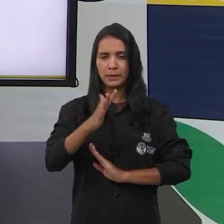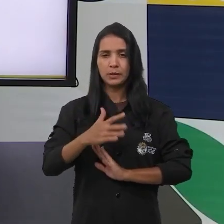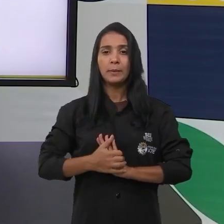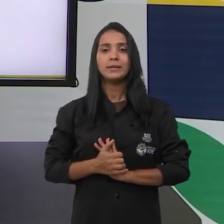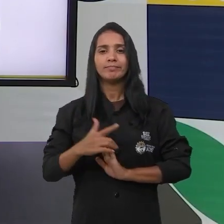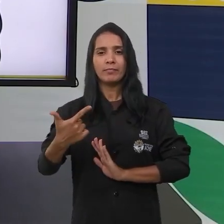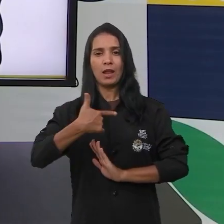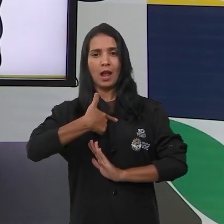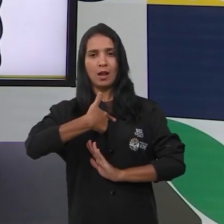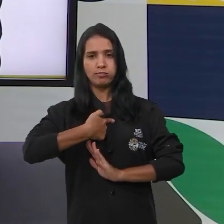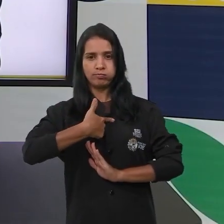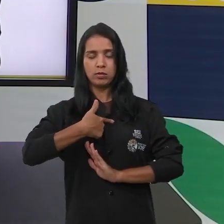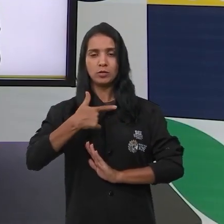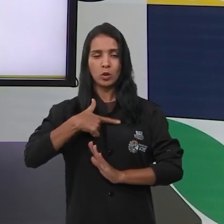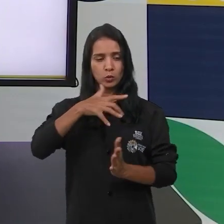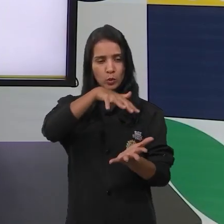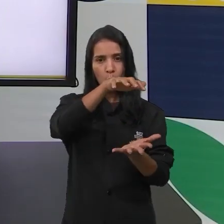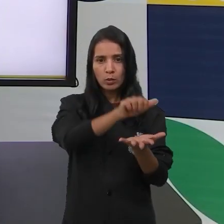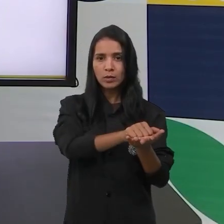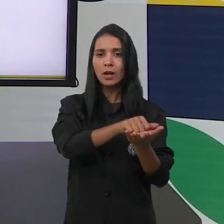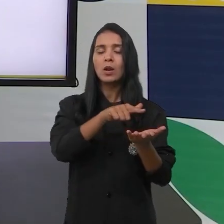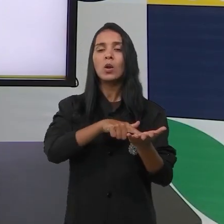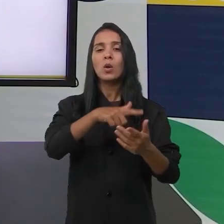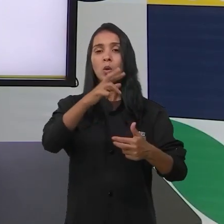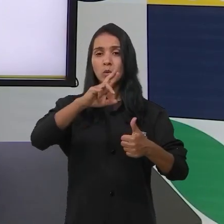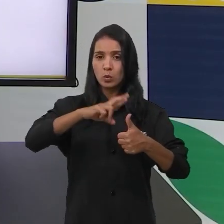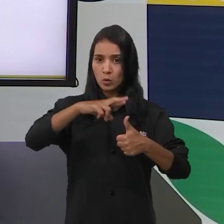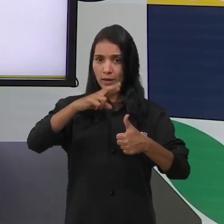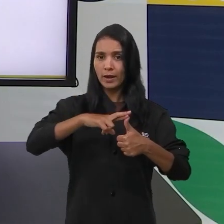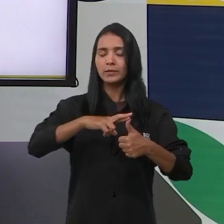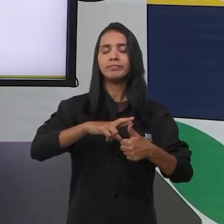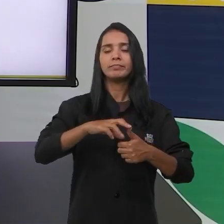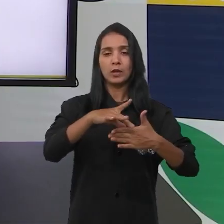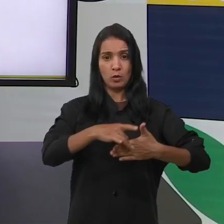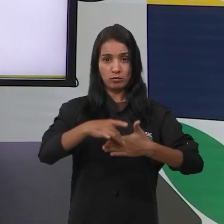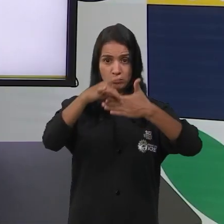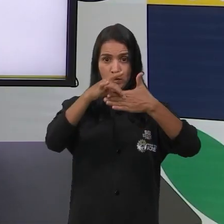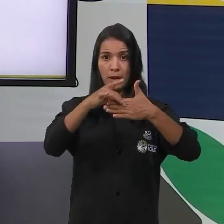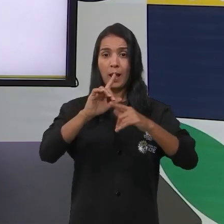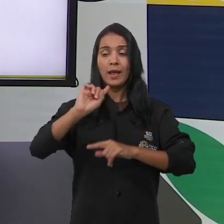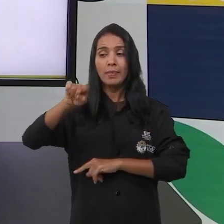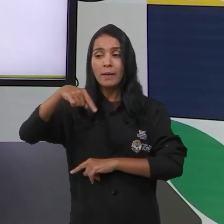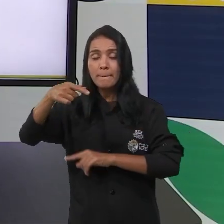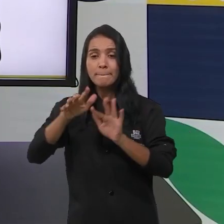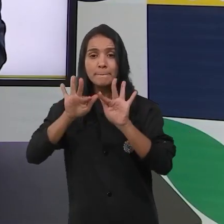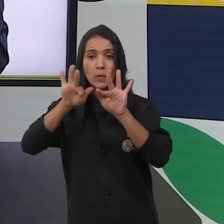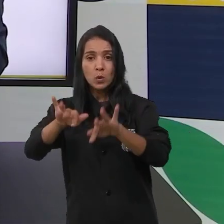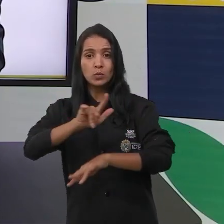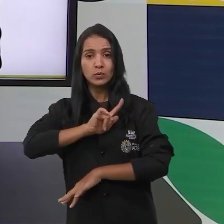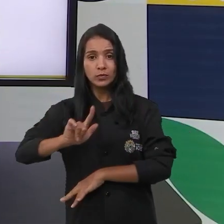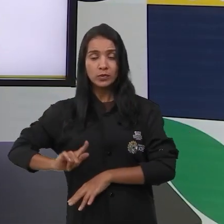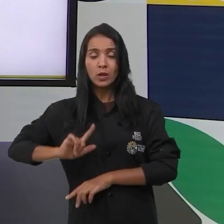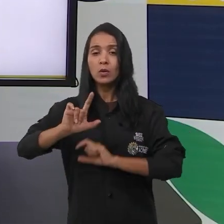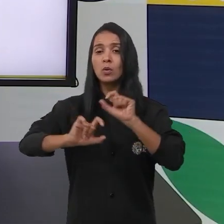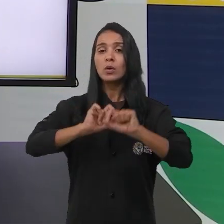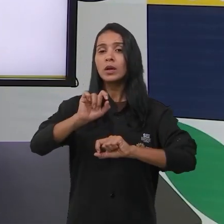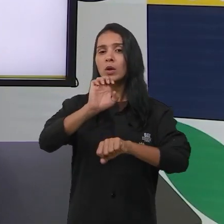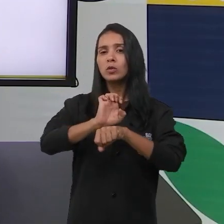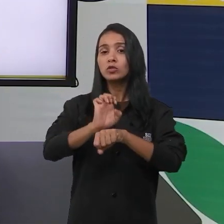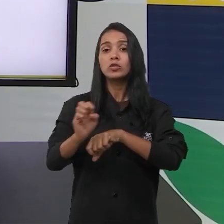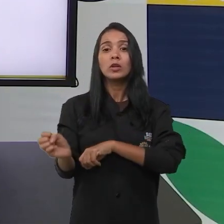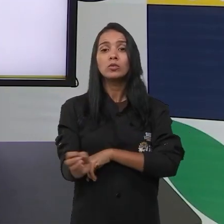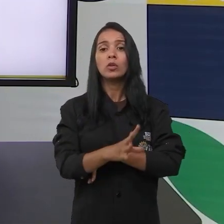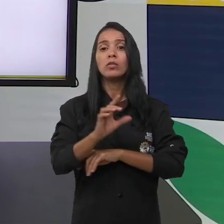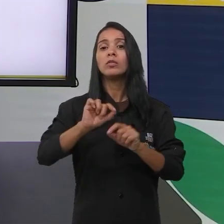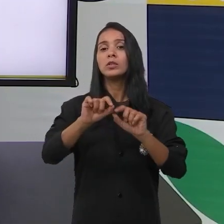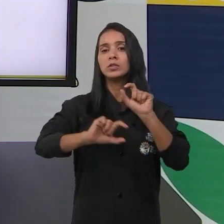a sua primeira passagem vai de 1930 a 1945. E no final do seu governo, de 1937, o Estado Novo, ele